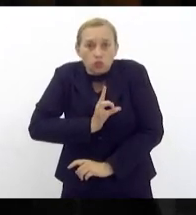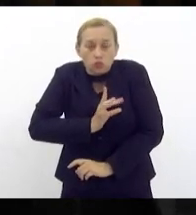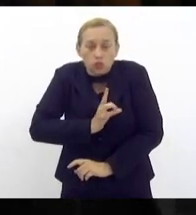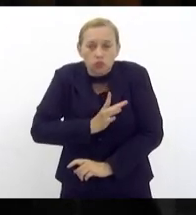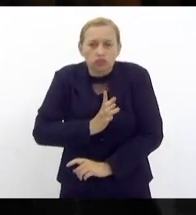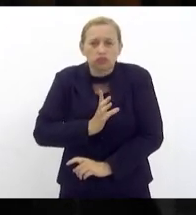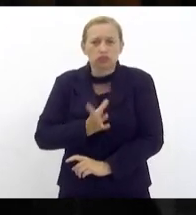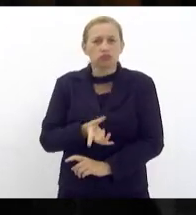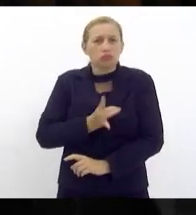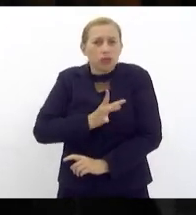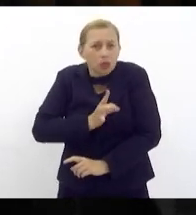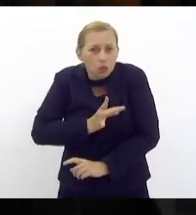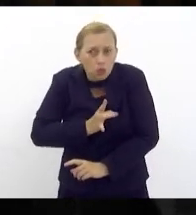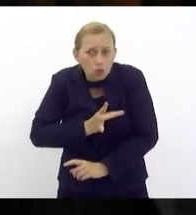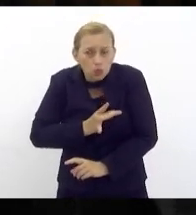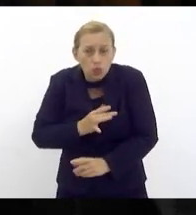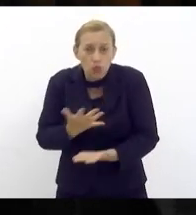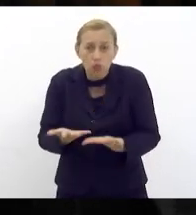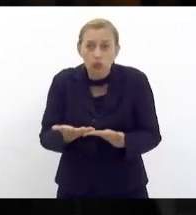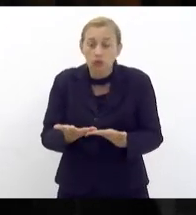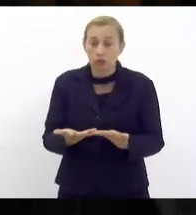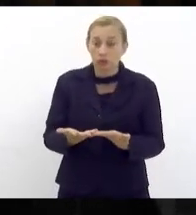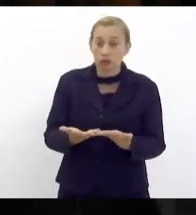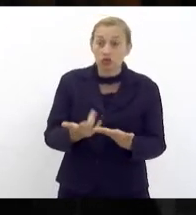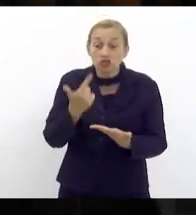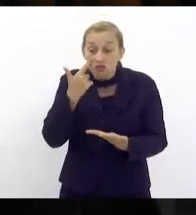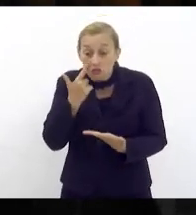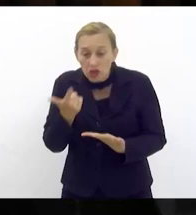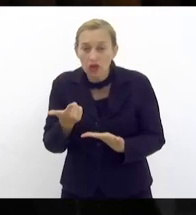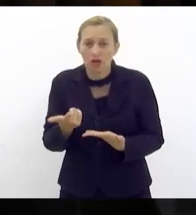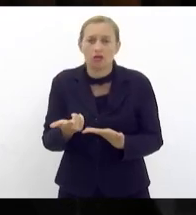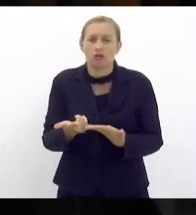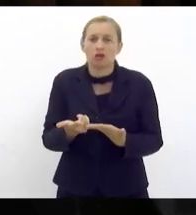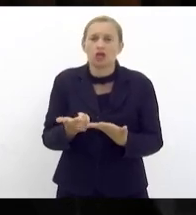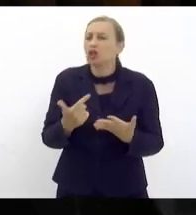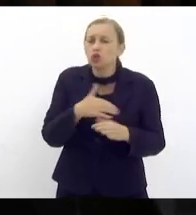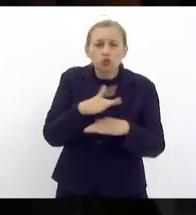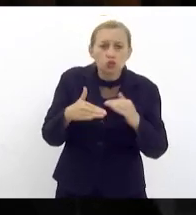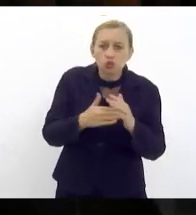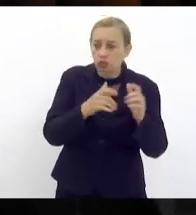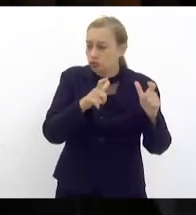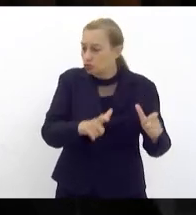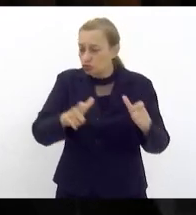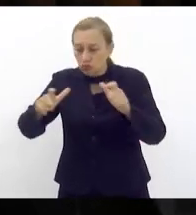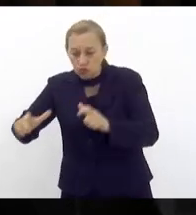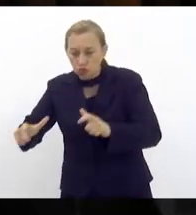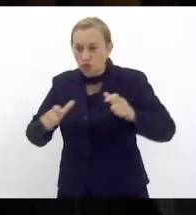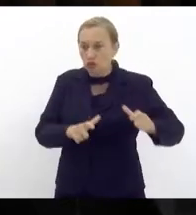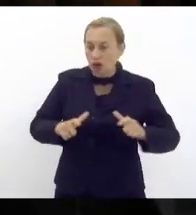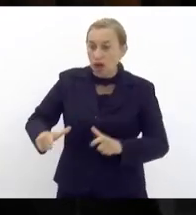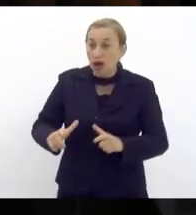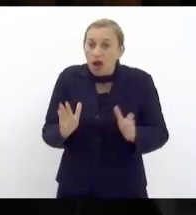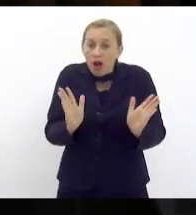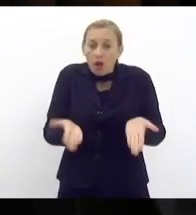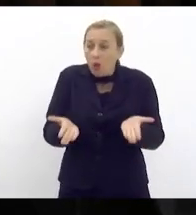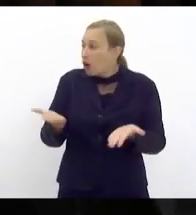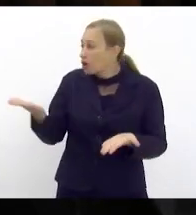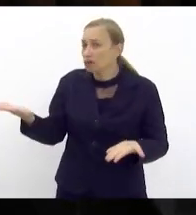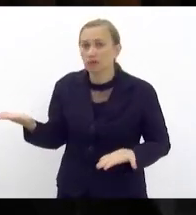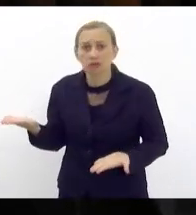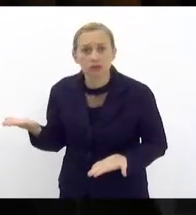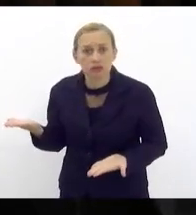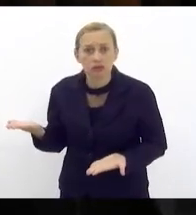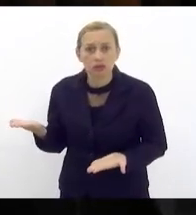a sociedade do Medo está presente em todas as instâncias agora mesmo